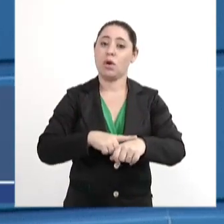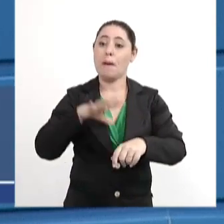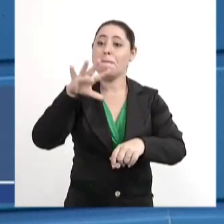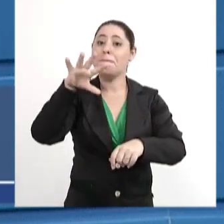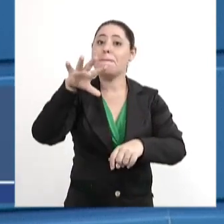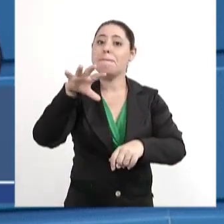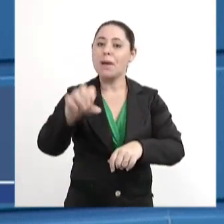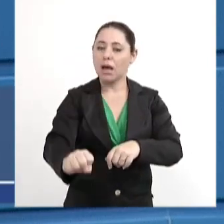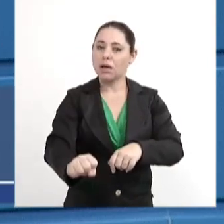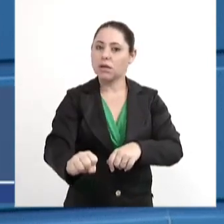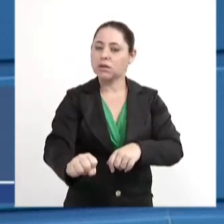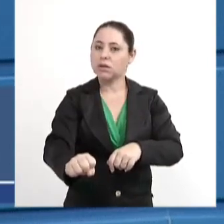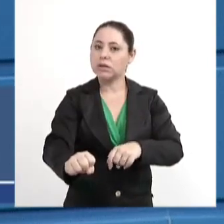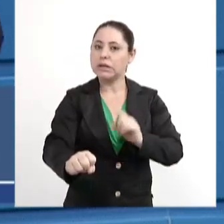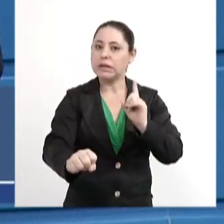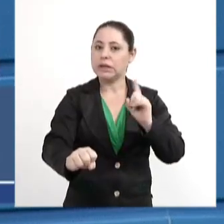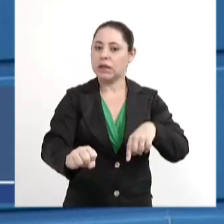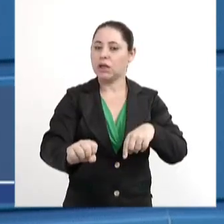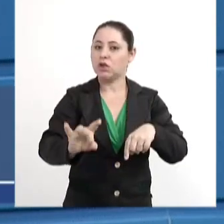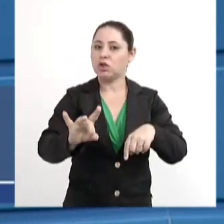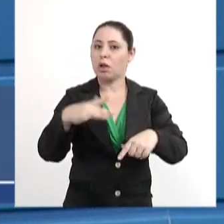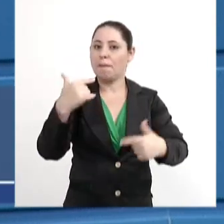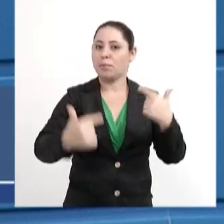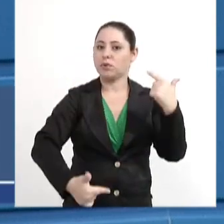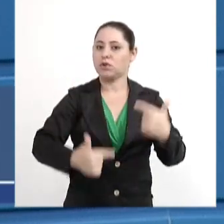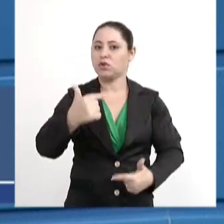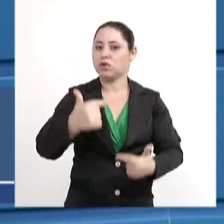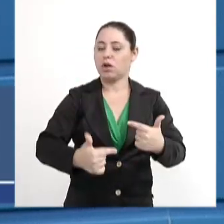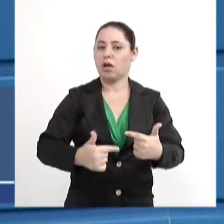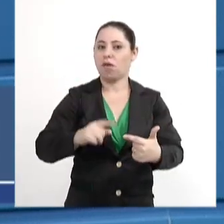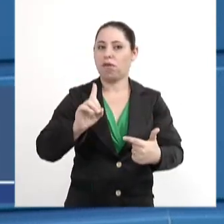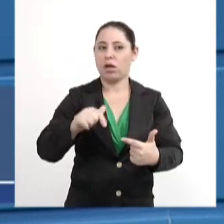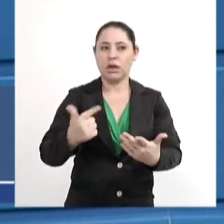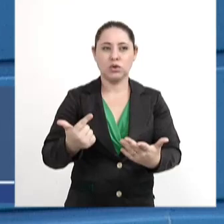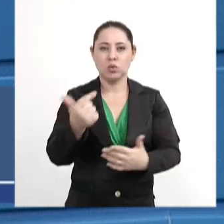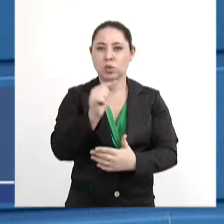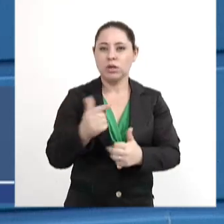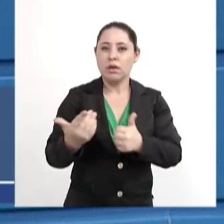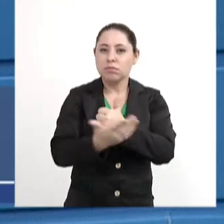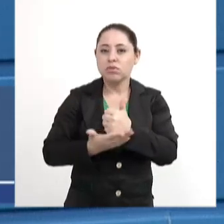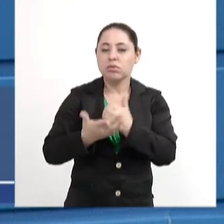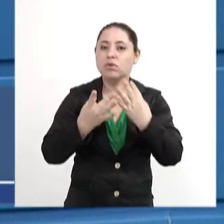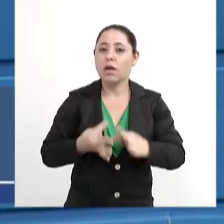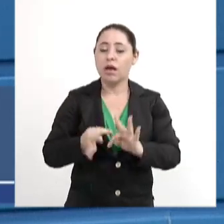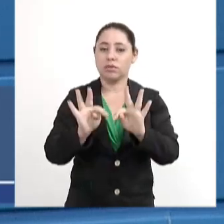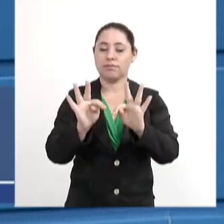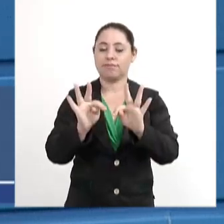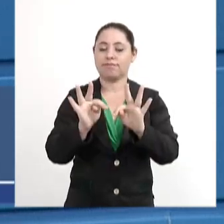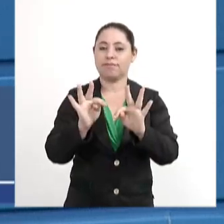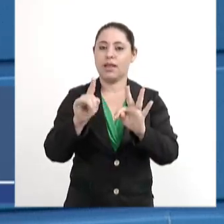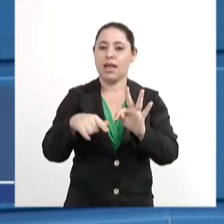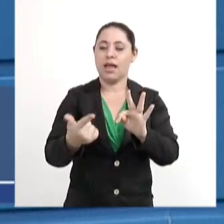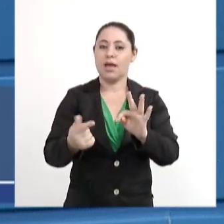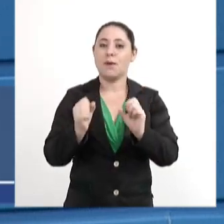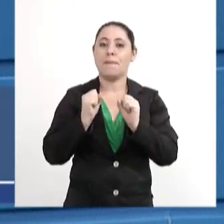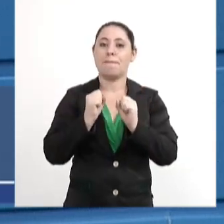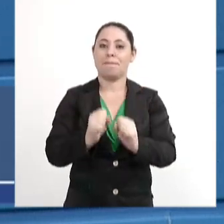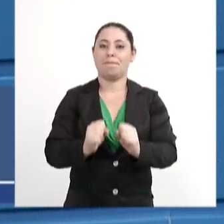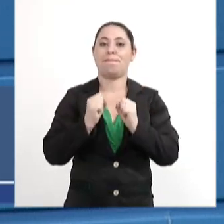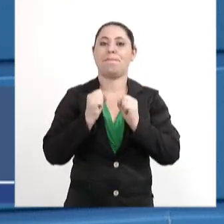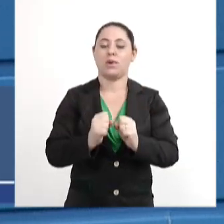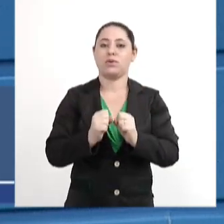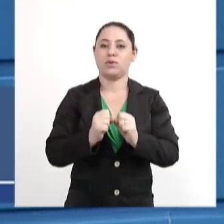pega, só politicamente, sem um aparato técnico e poder